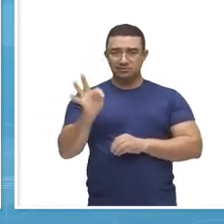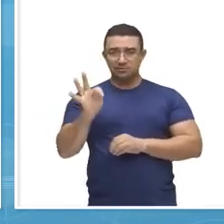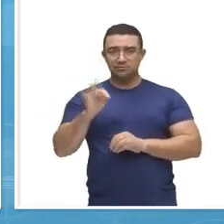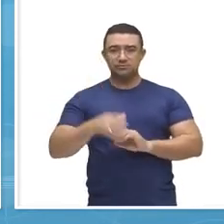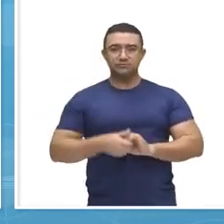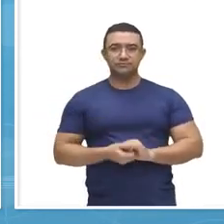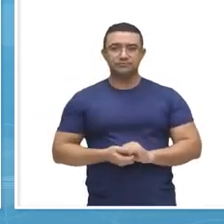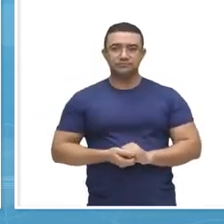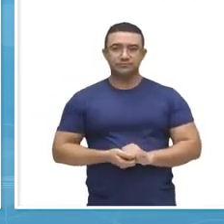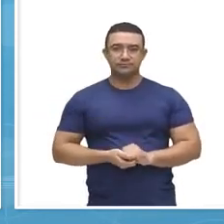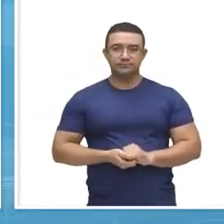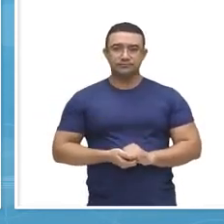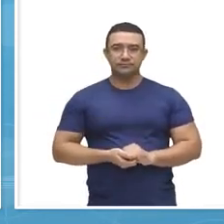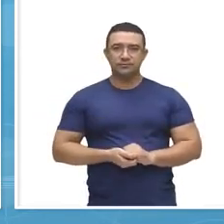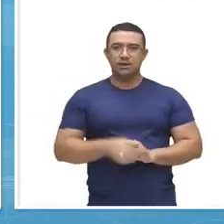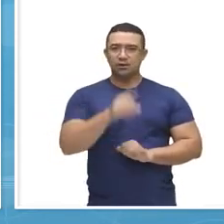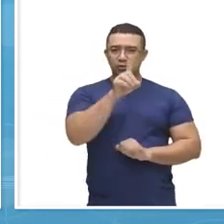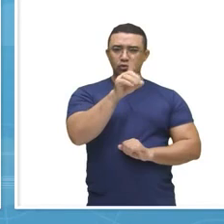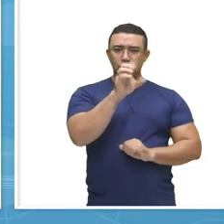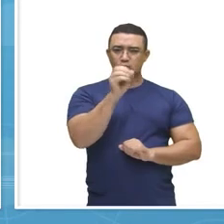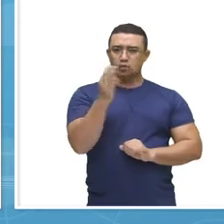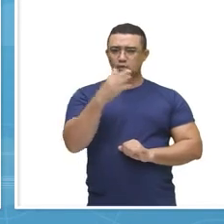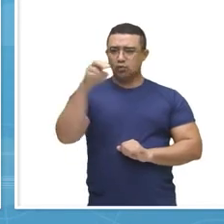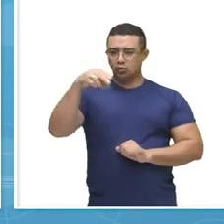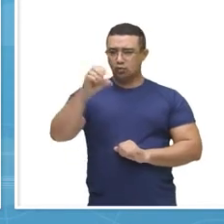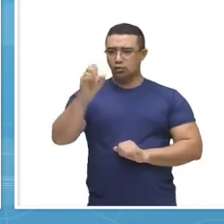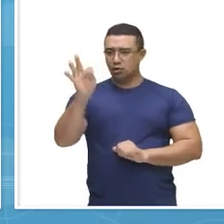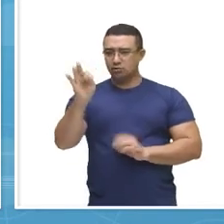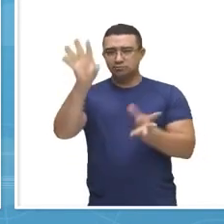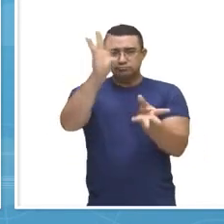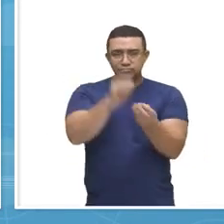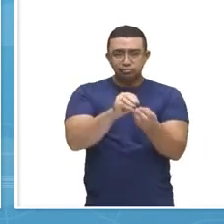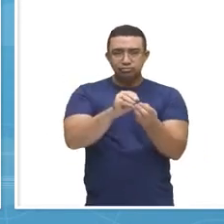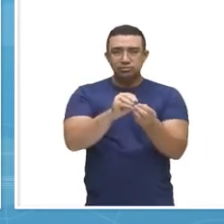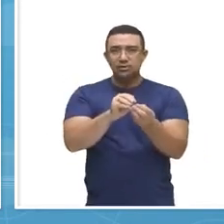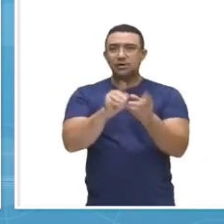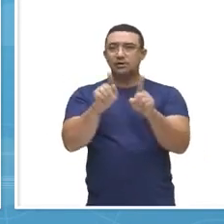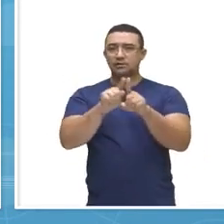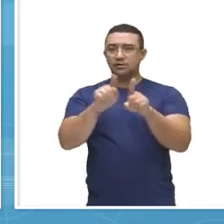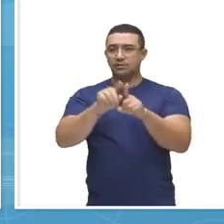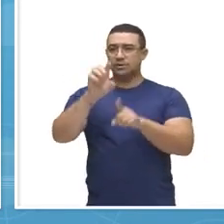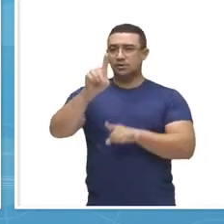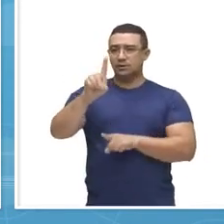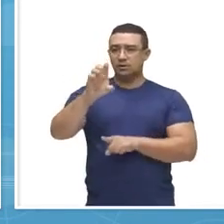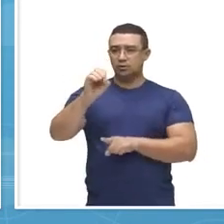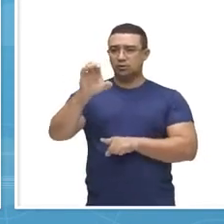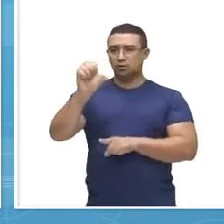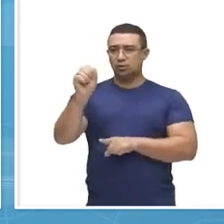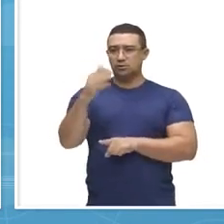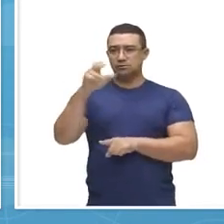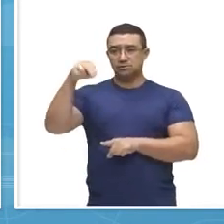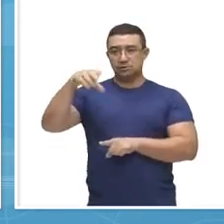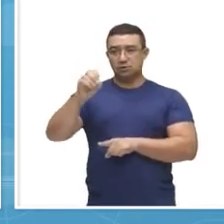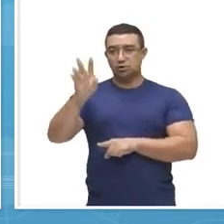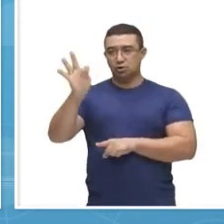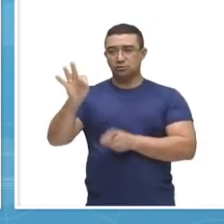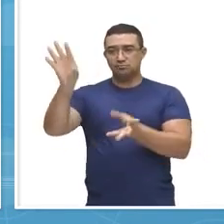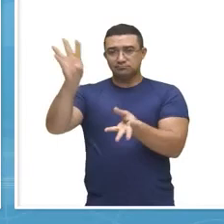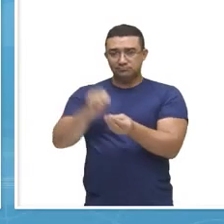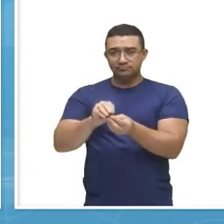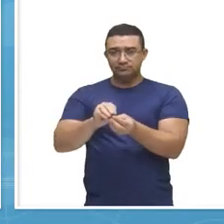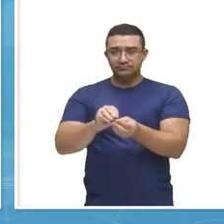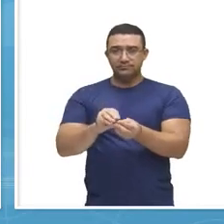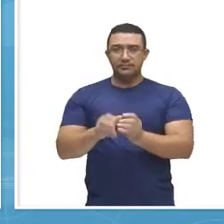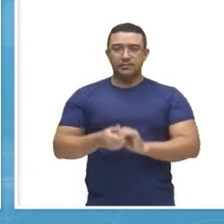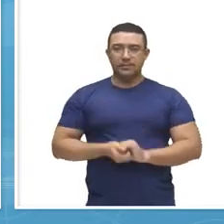do not e doesn't a expressão de does not. Quando eu utilizo a forma abreviada